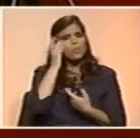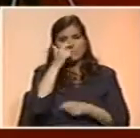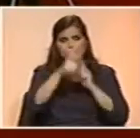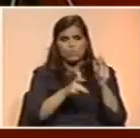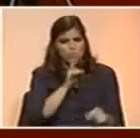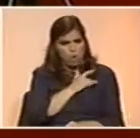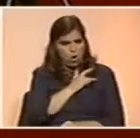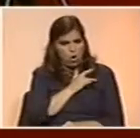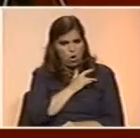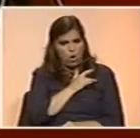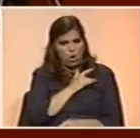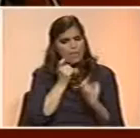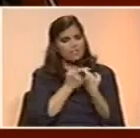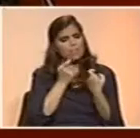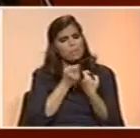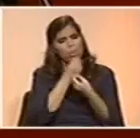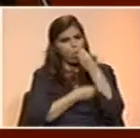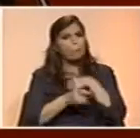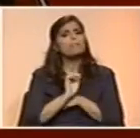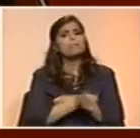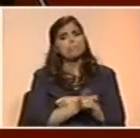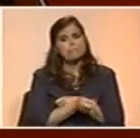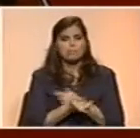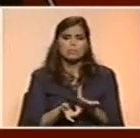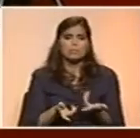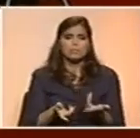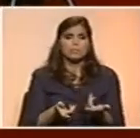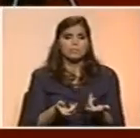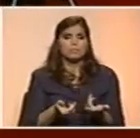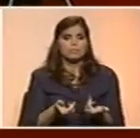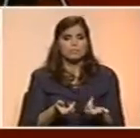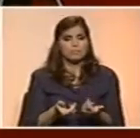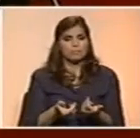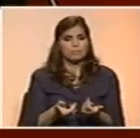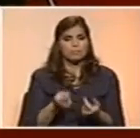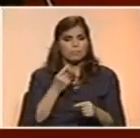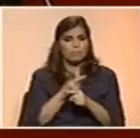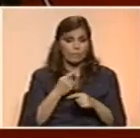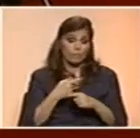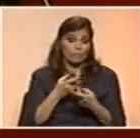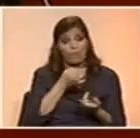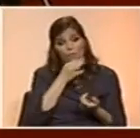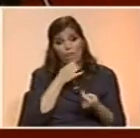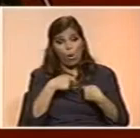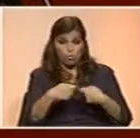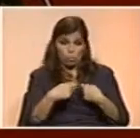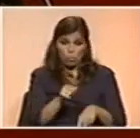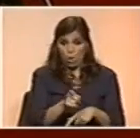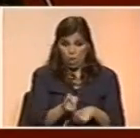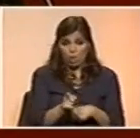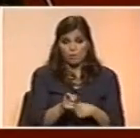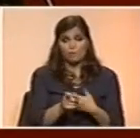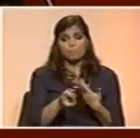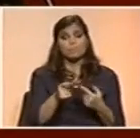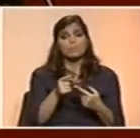volta deste tipo de consumo, porque é de consumo também que estamos a falar aqui, e até